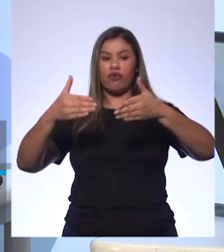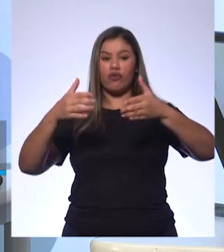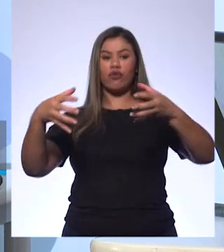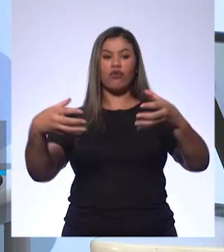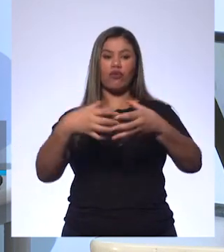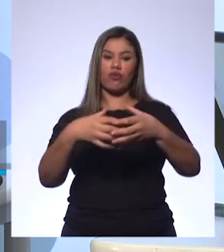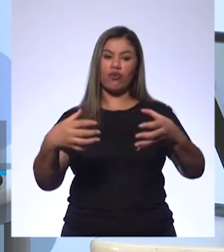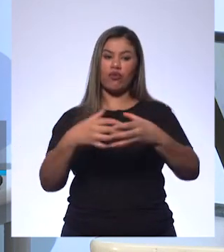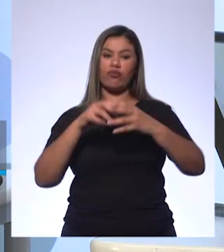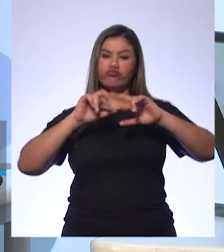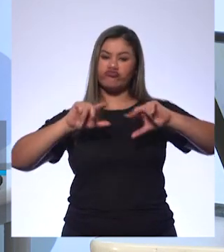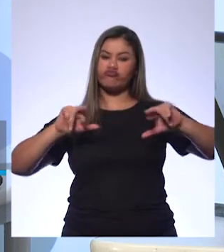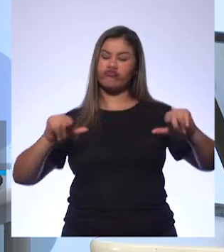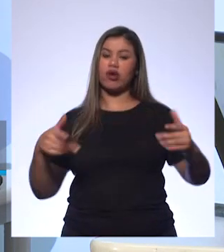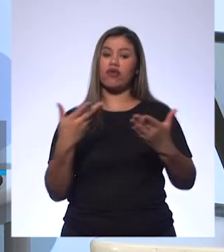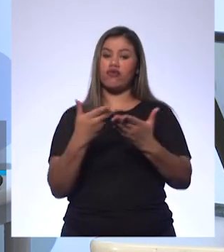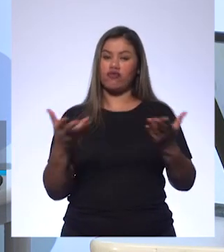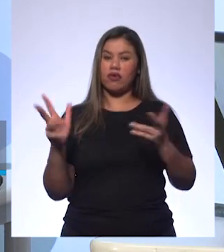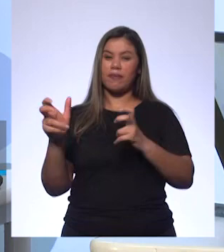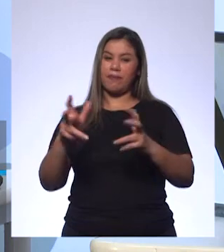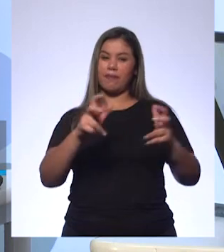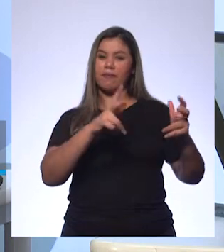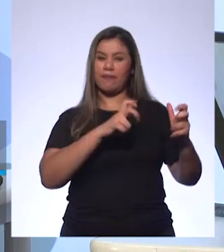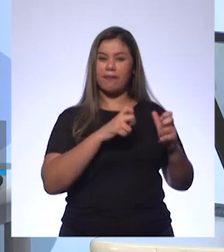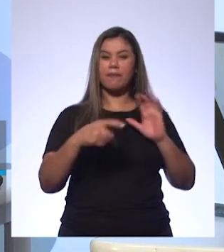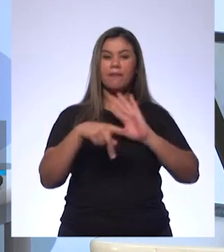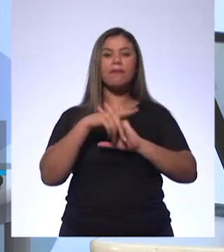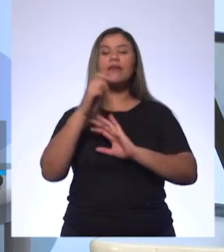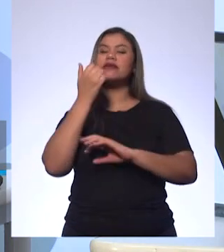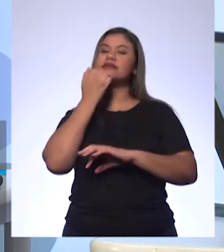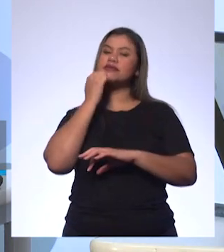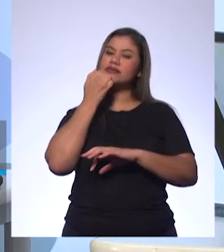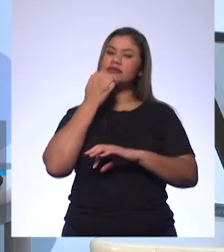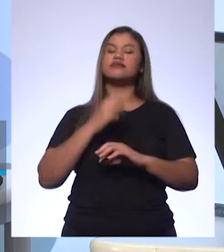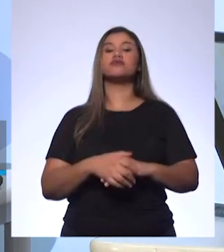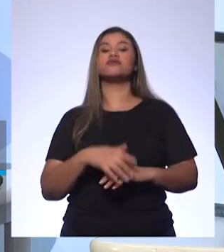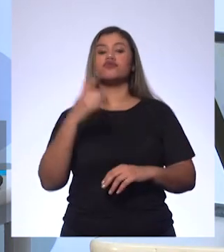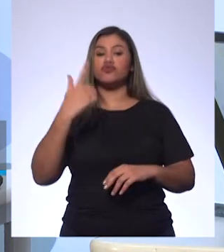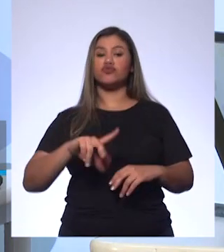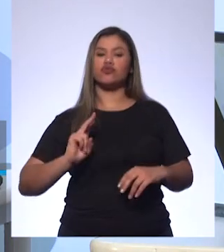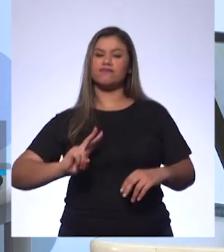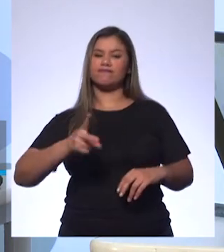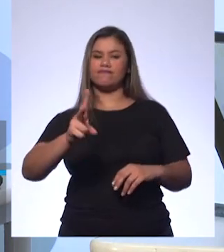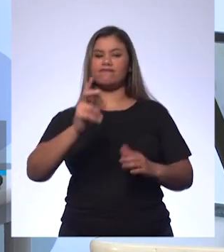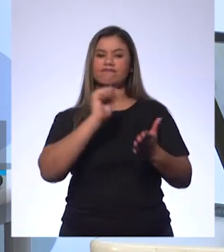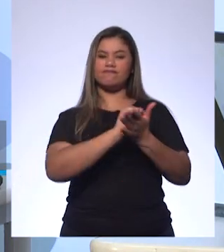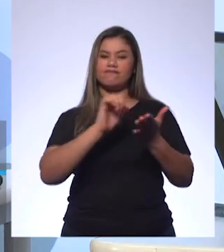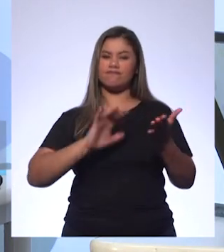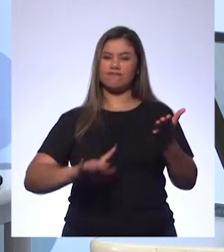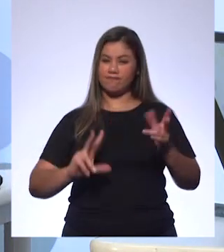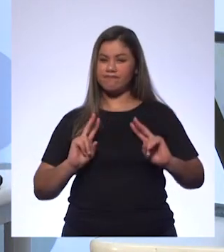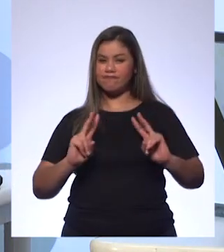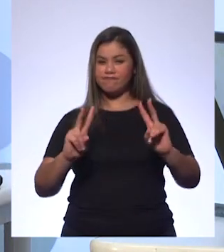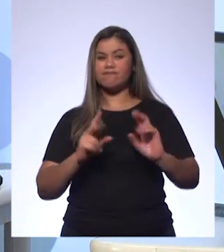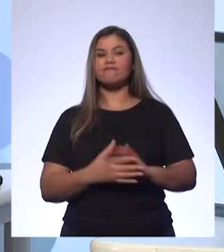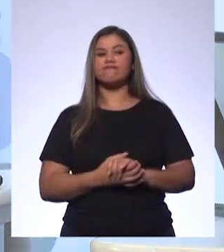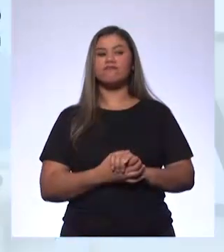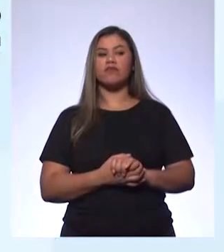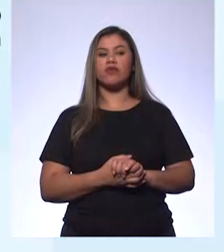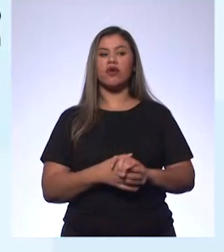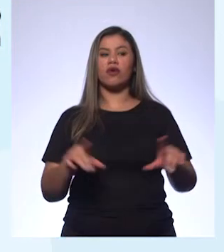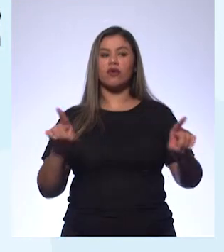coloquei essa questão, que vocês perceberam da questão científica. Aí, prosseguindo, atividade ainda, trecho da